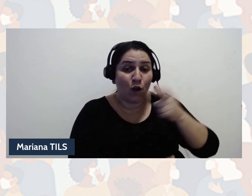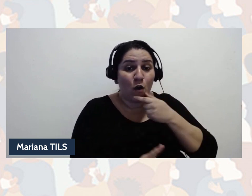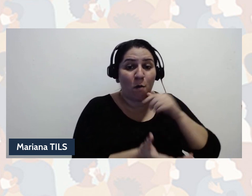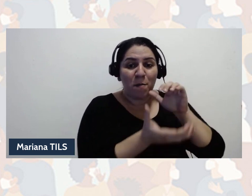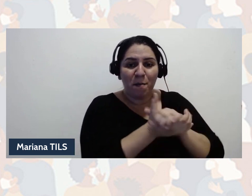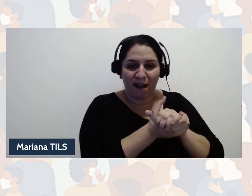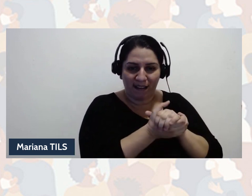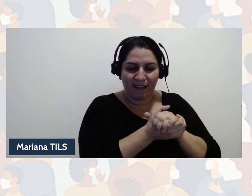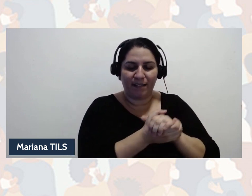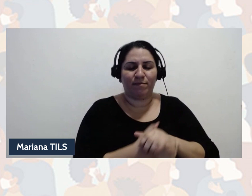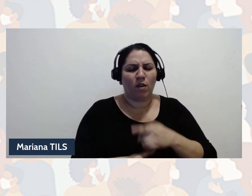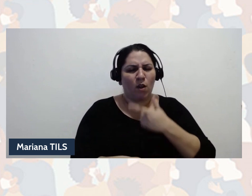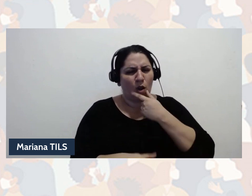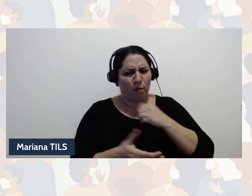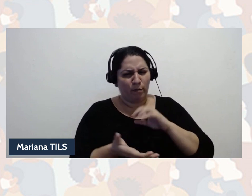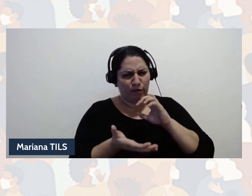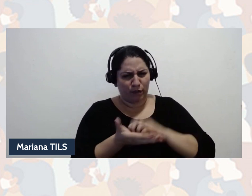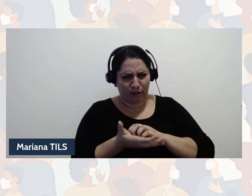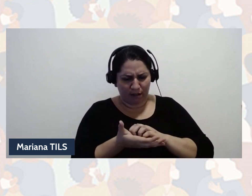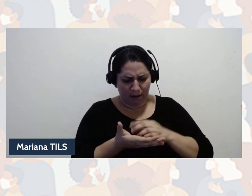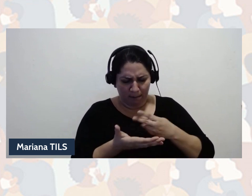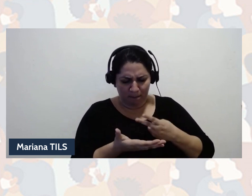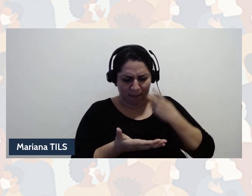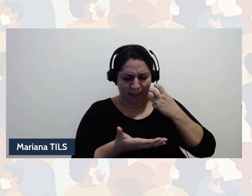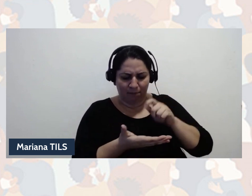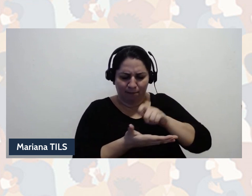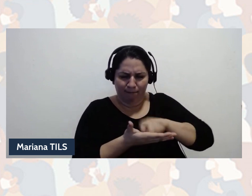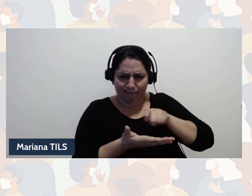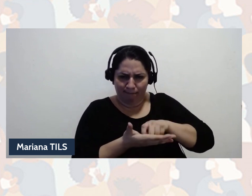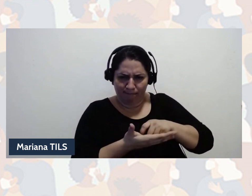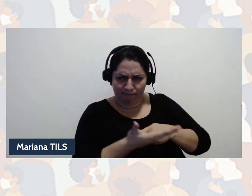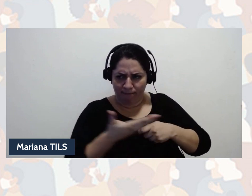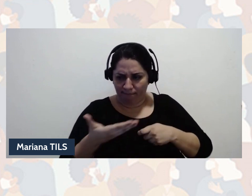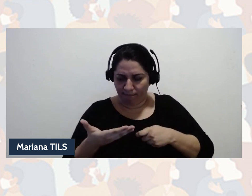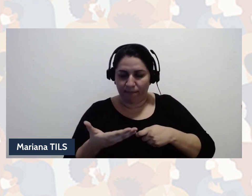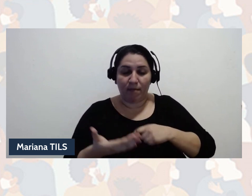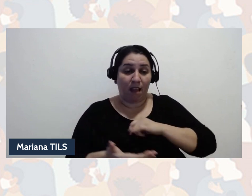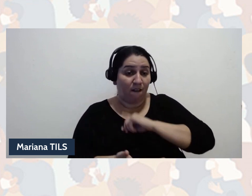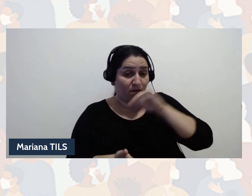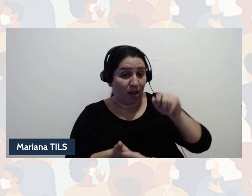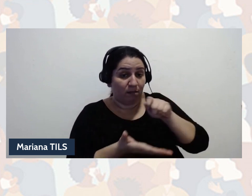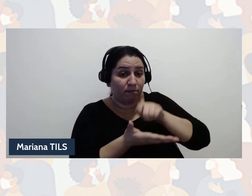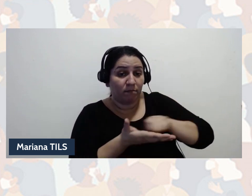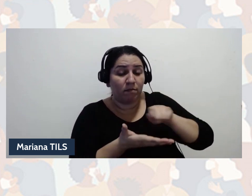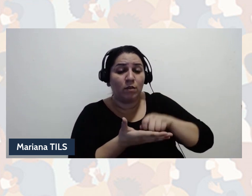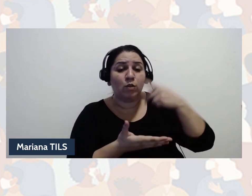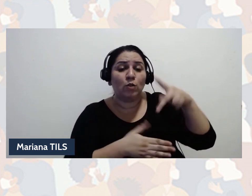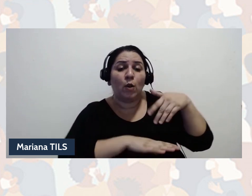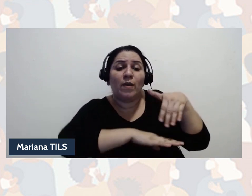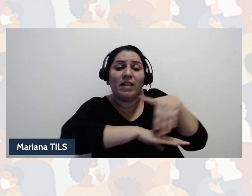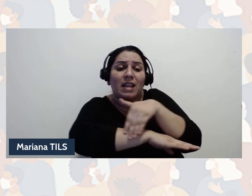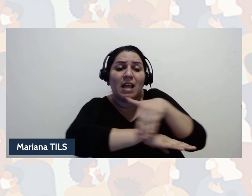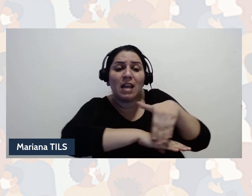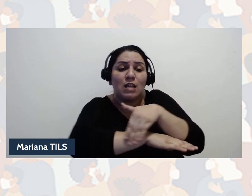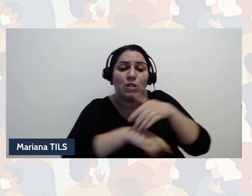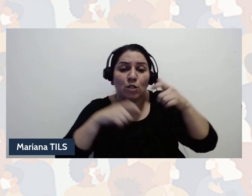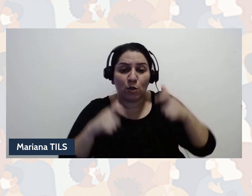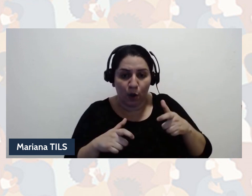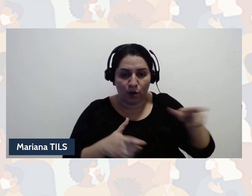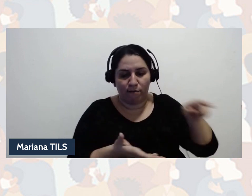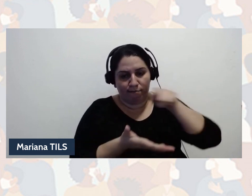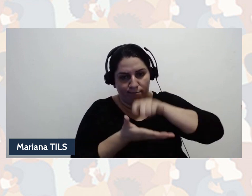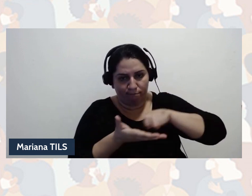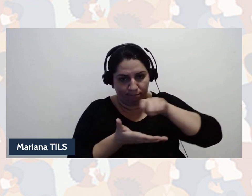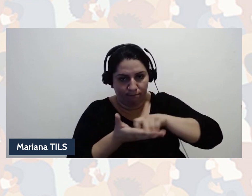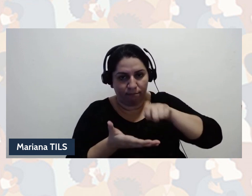O funcionário entendeu o pedido de socorro, deu um papel para que a vítima escrevesse seu endereço e então enviou a polícia para a